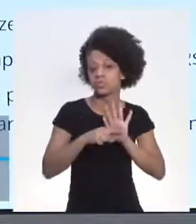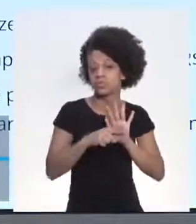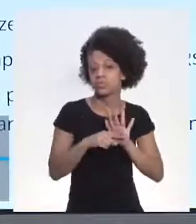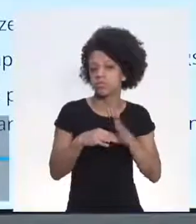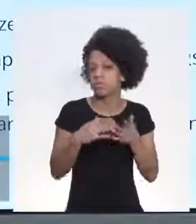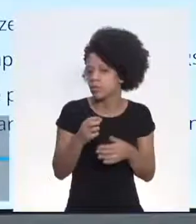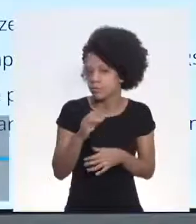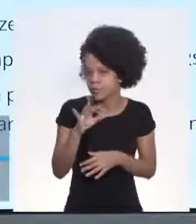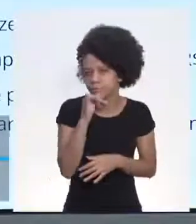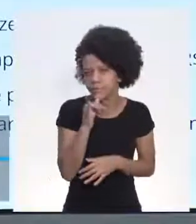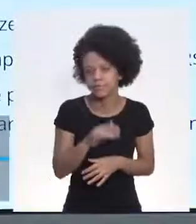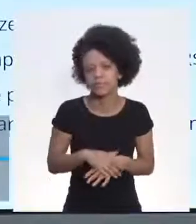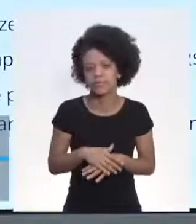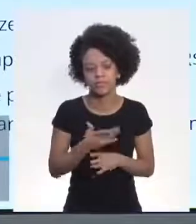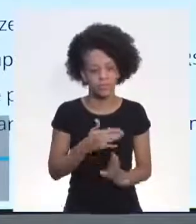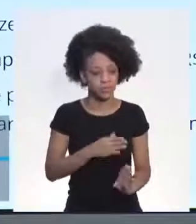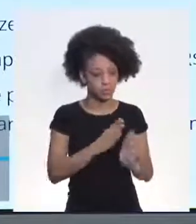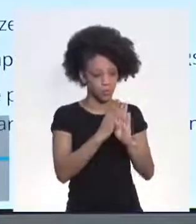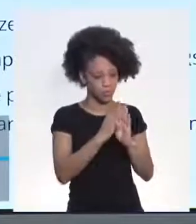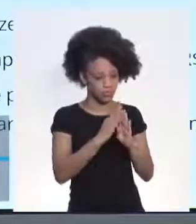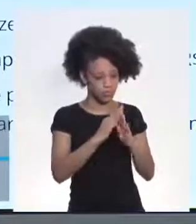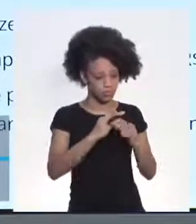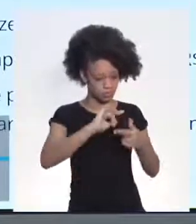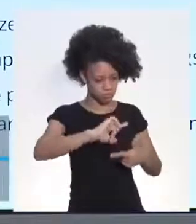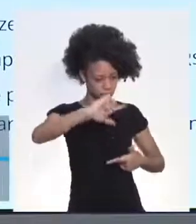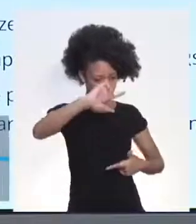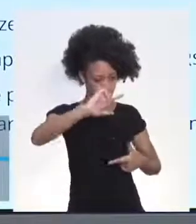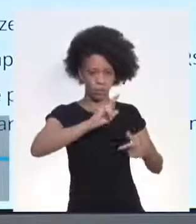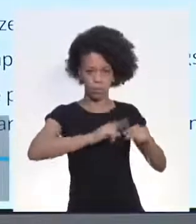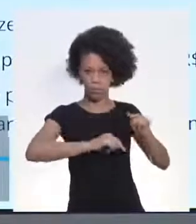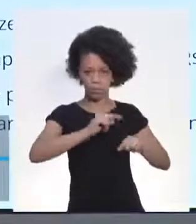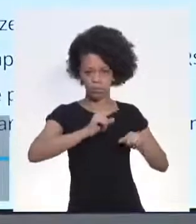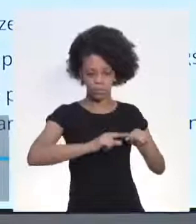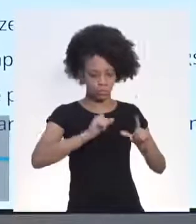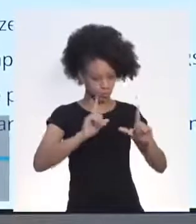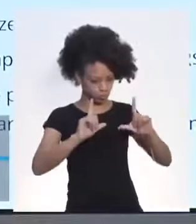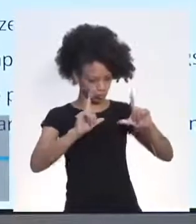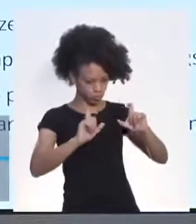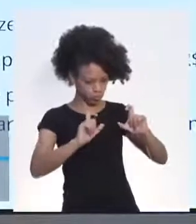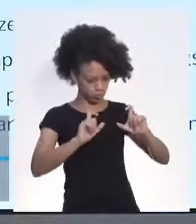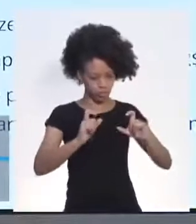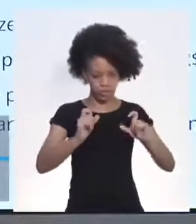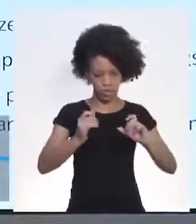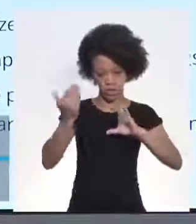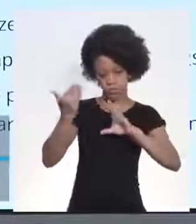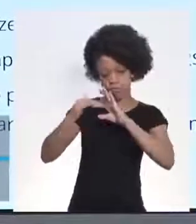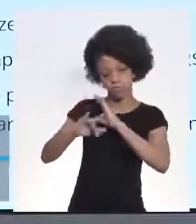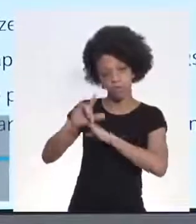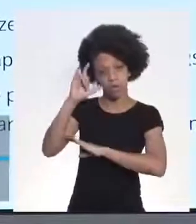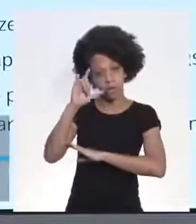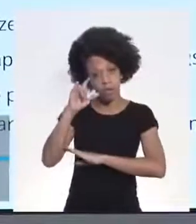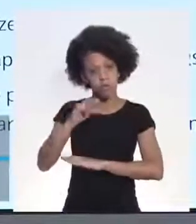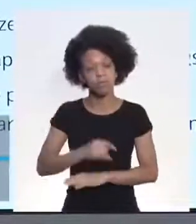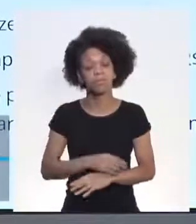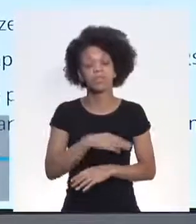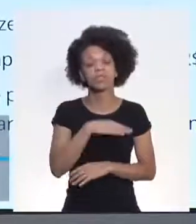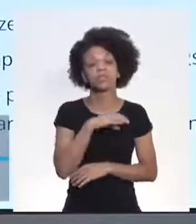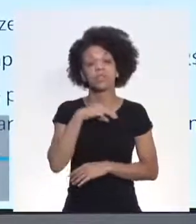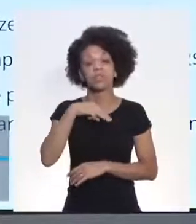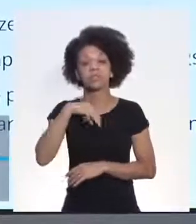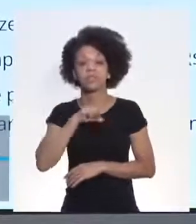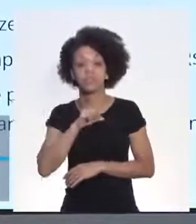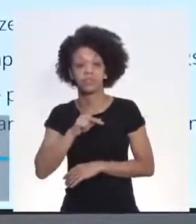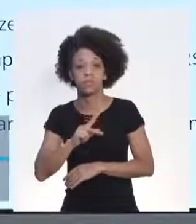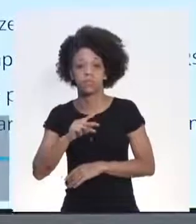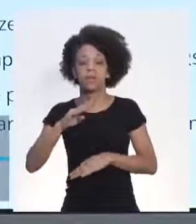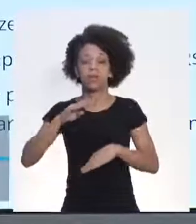você achou lá o número negativo numa embalagem, tira a foto lá, marca o Centro de Mídias Matemática lá no